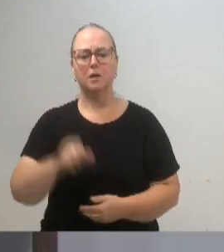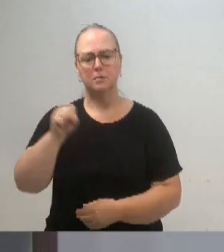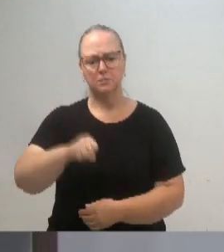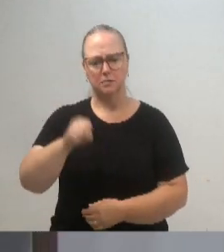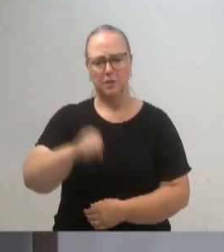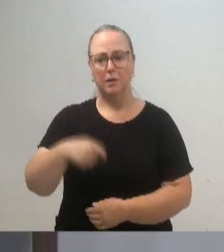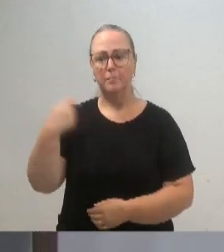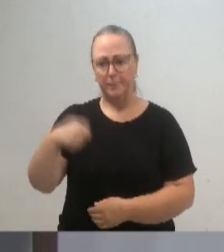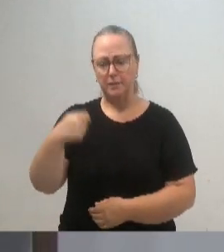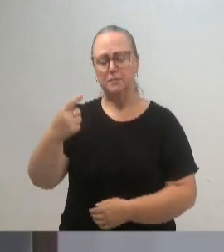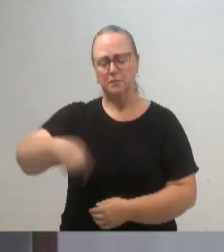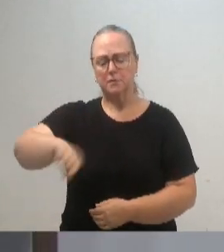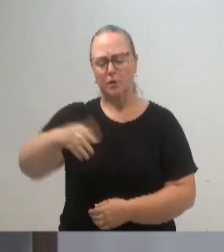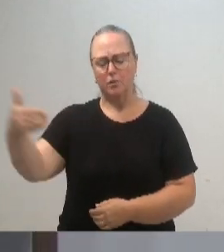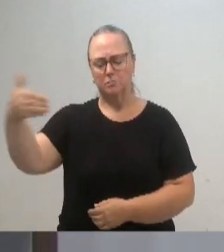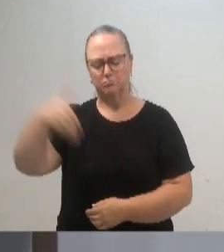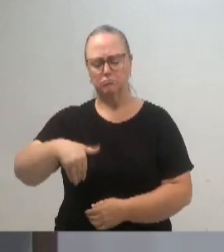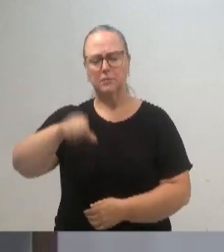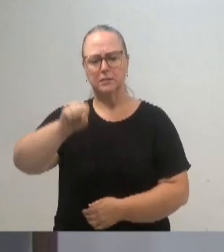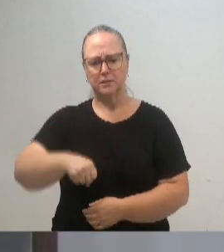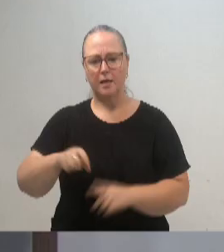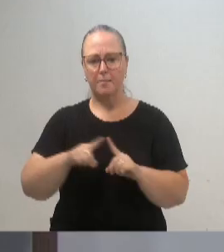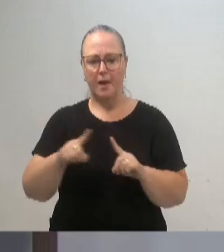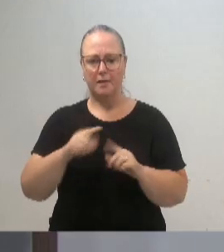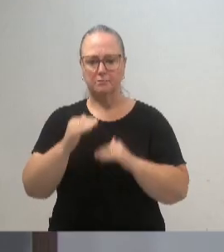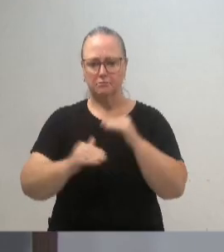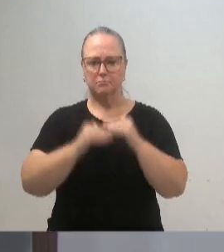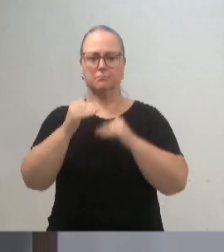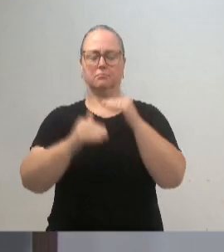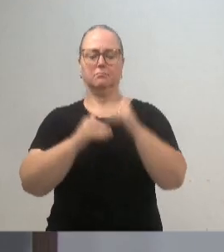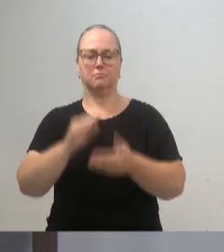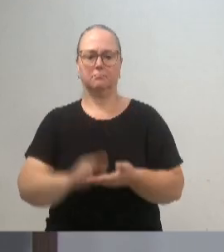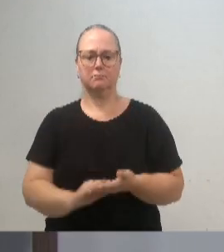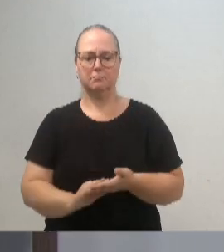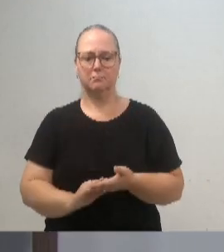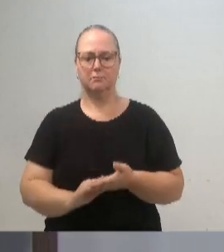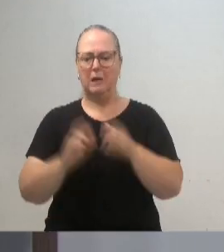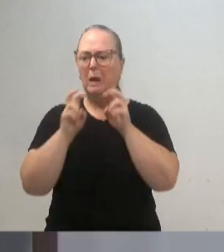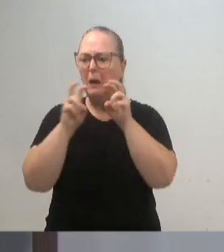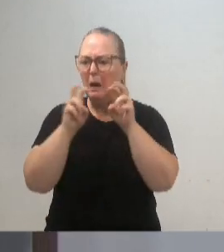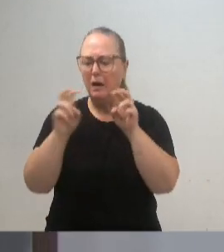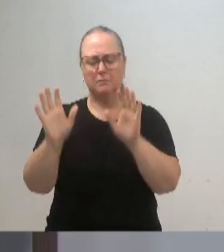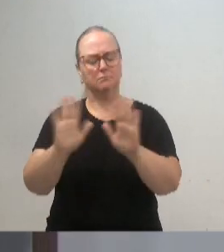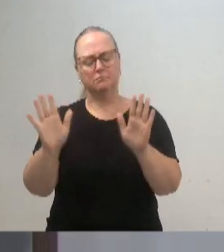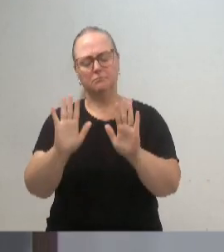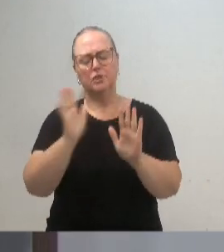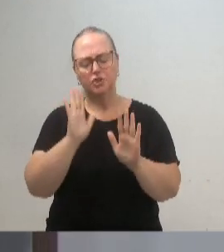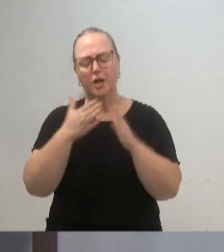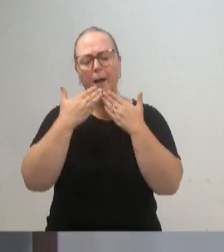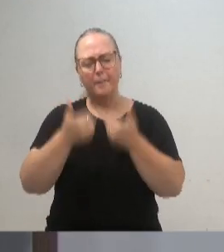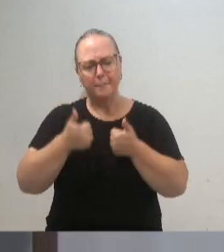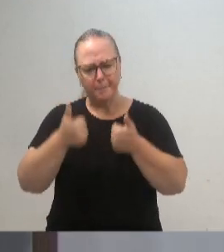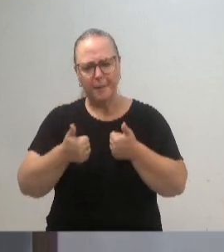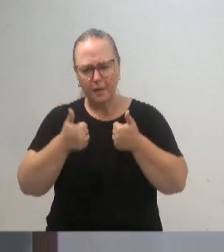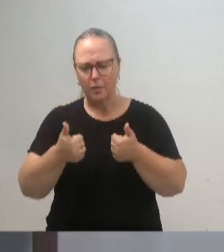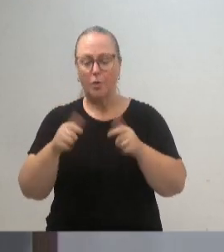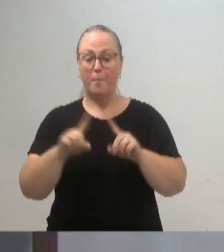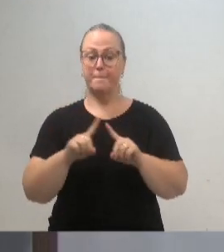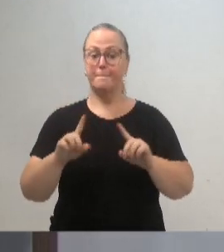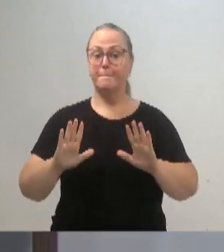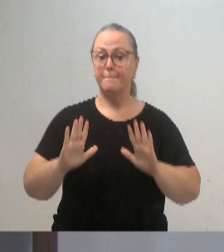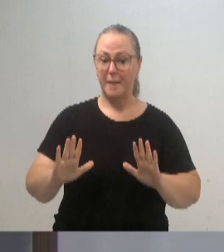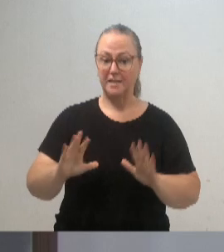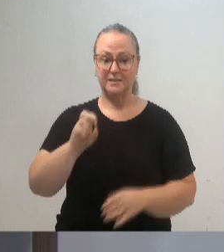necessário. Mas nós estamos evoluindo, nós não estamos mais fazendo tanto barracos. Mas o que eu quero deixar claro aqui é que,